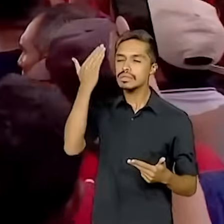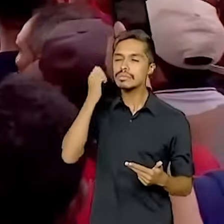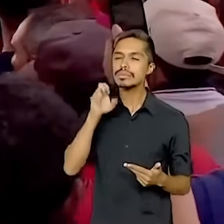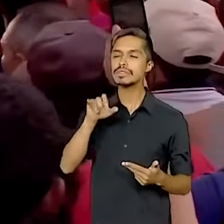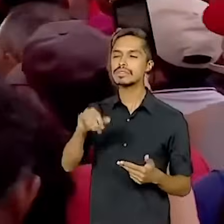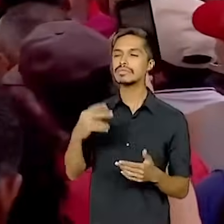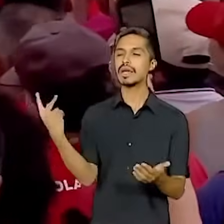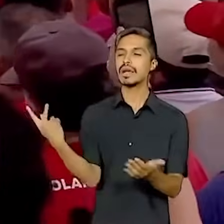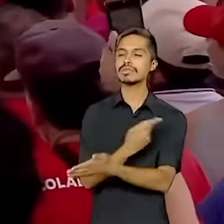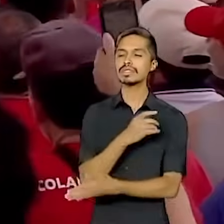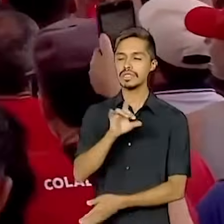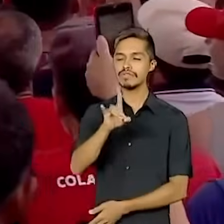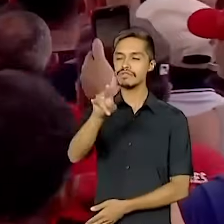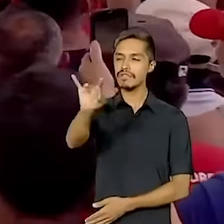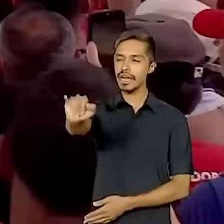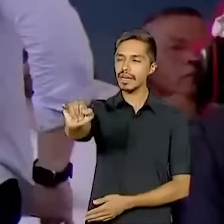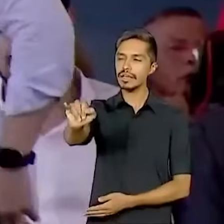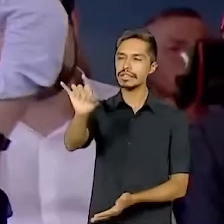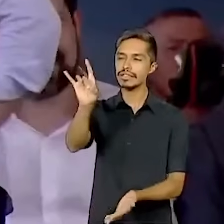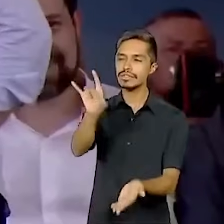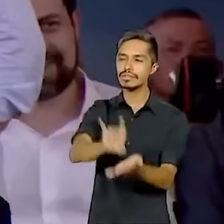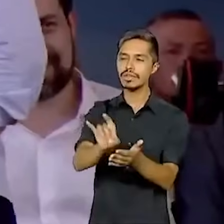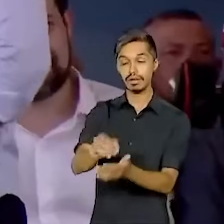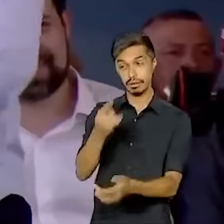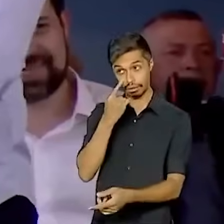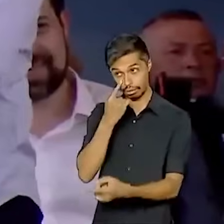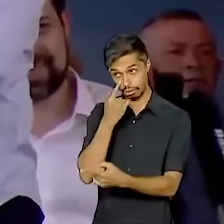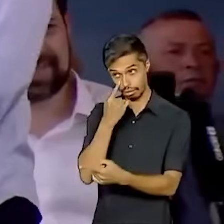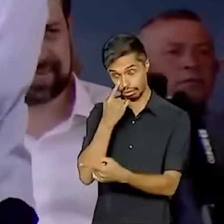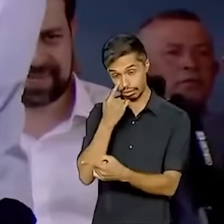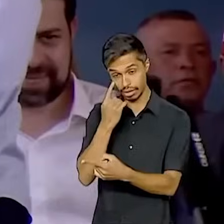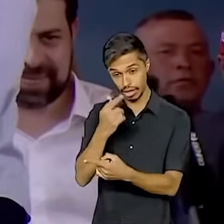vai acontecer de verdade, tá?